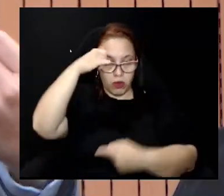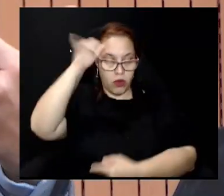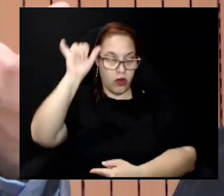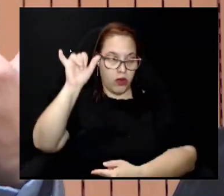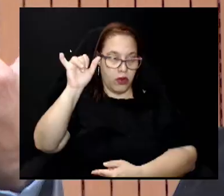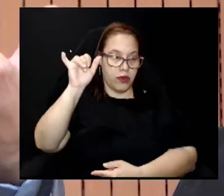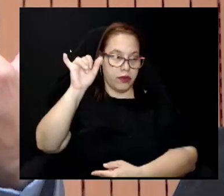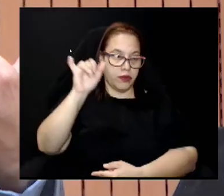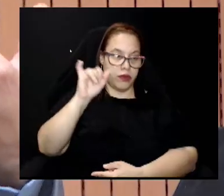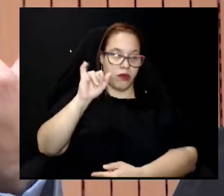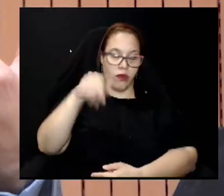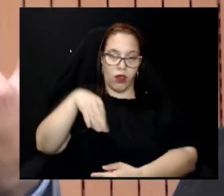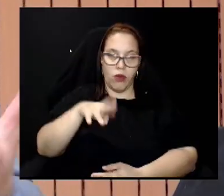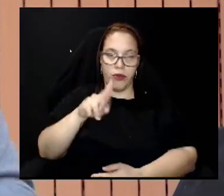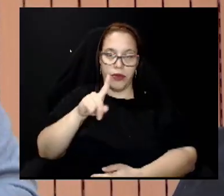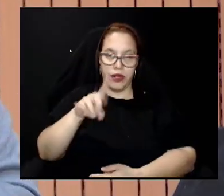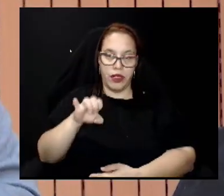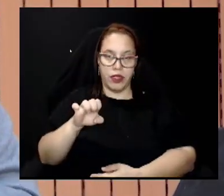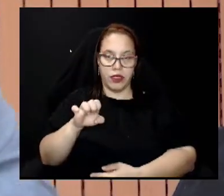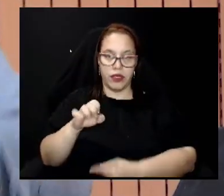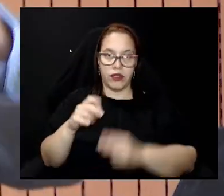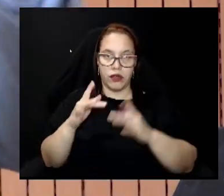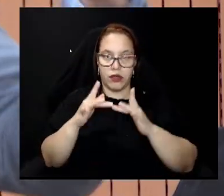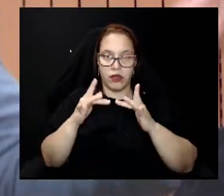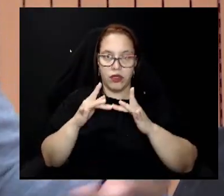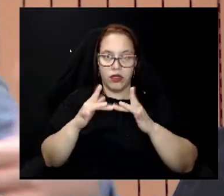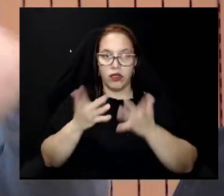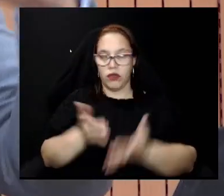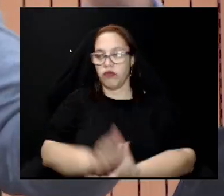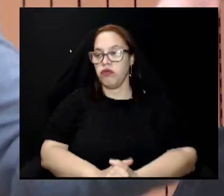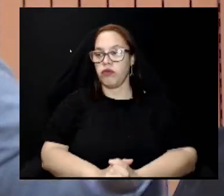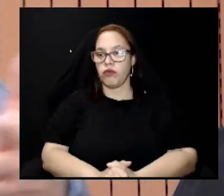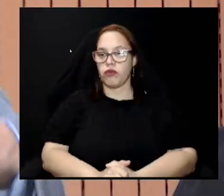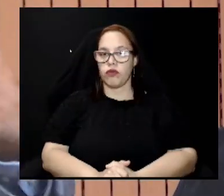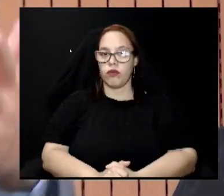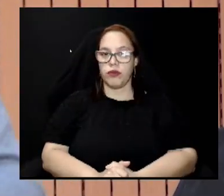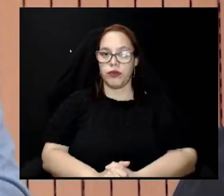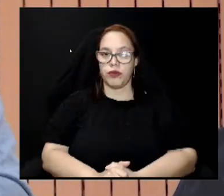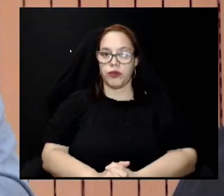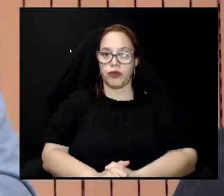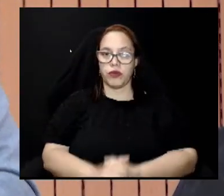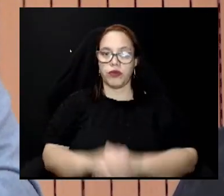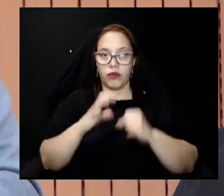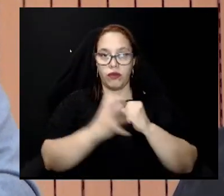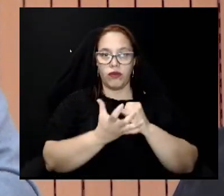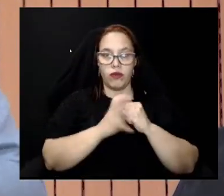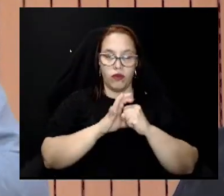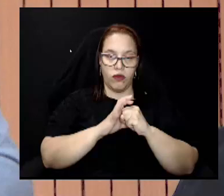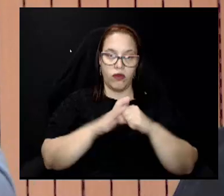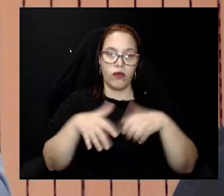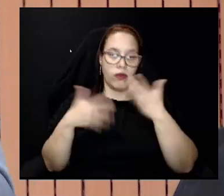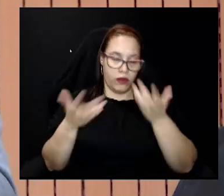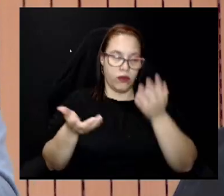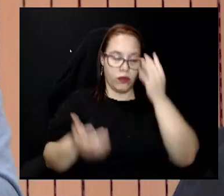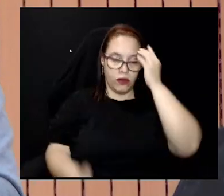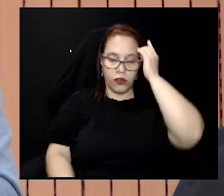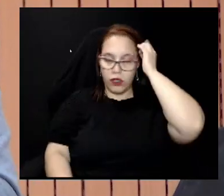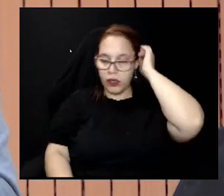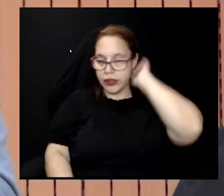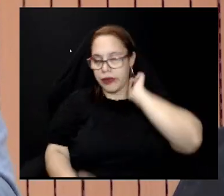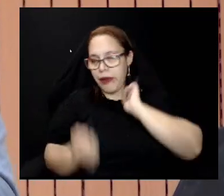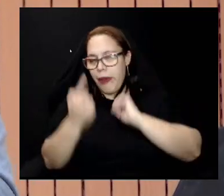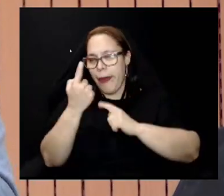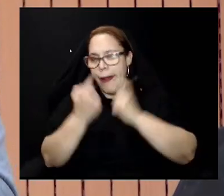já pré-estabelecida pelo contato com a imunização. Assim foi na época de pandemia, enfim, e tudo mais. Poucos são os